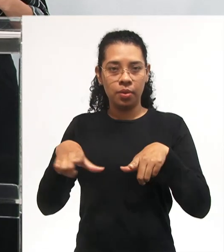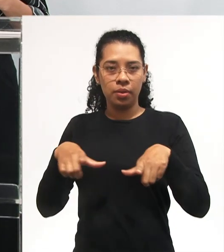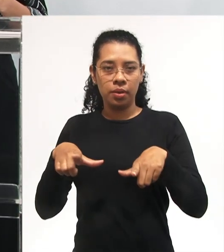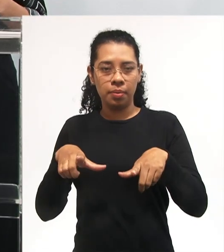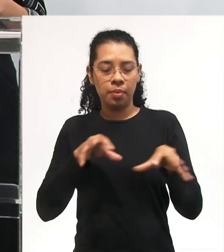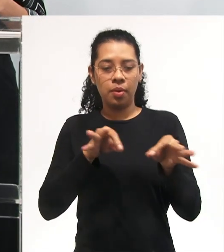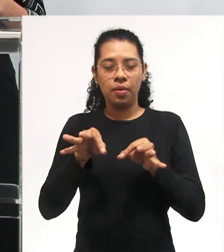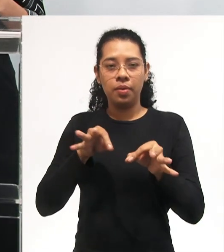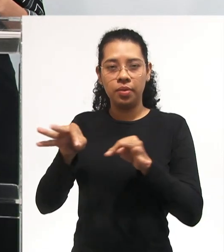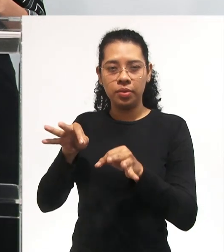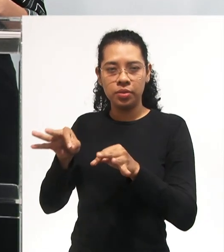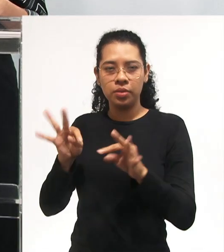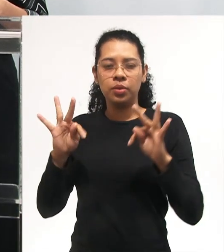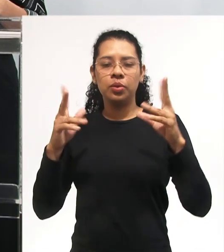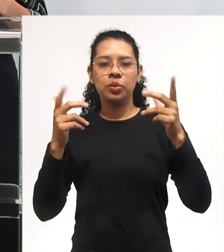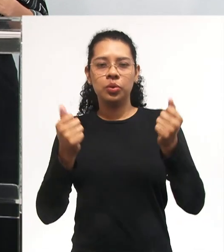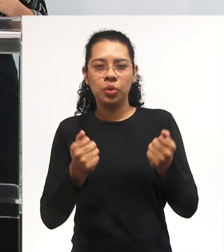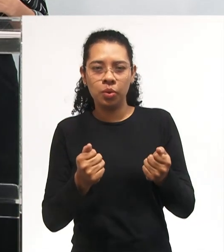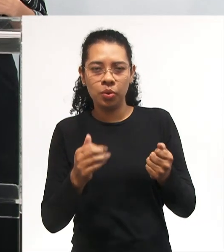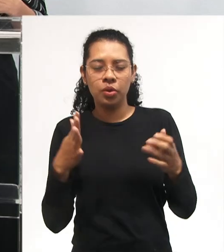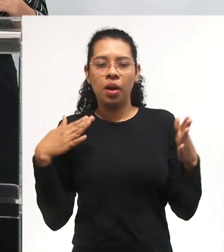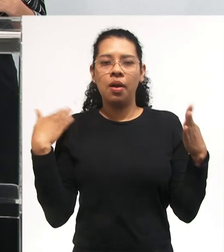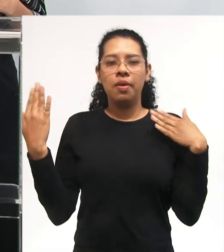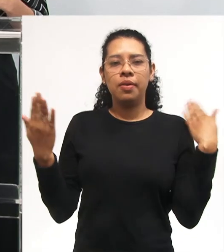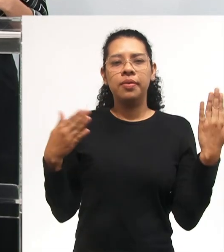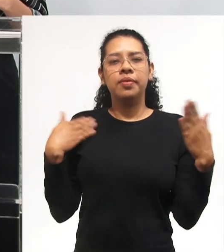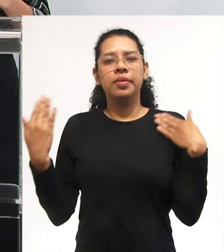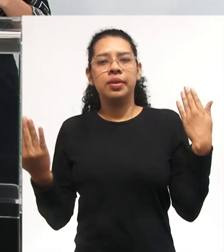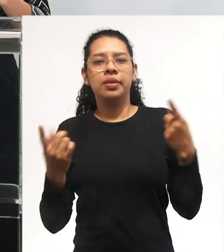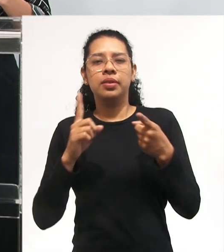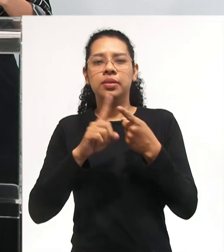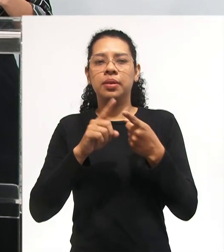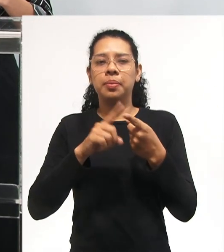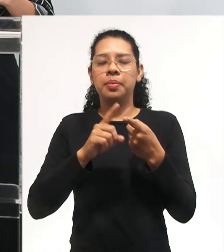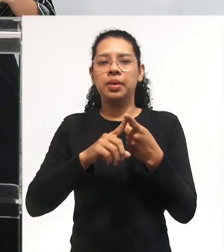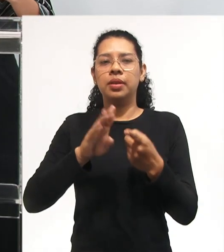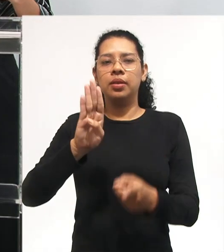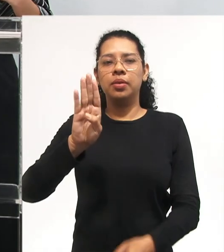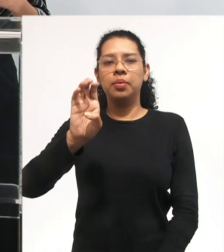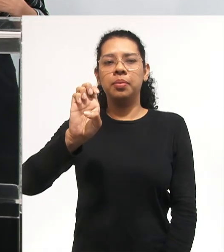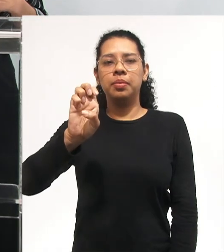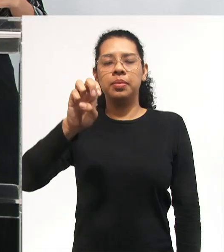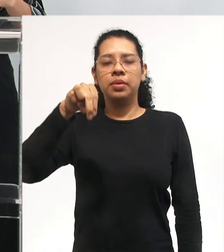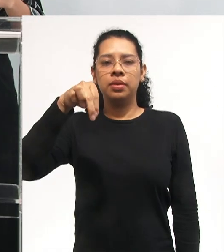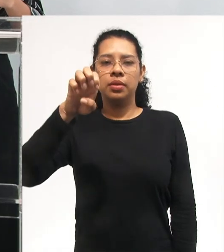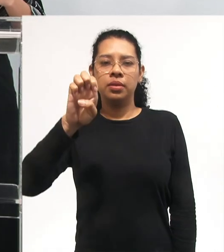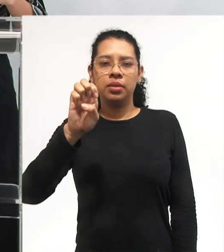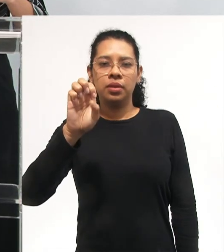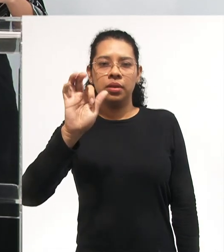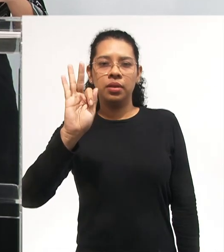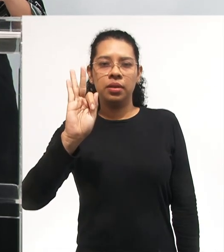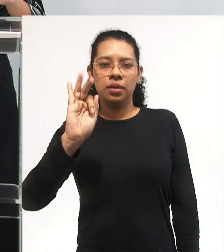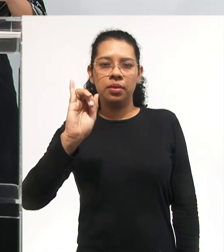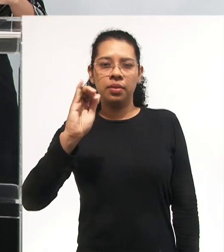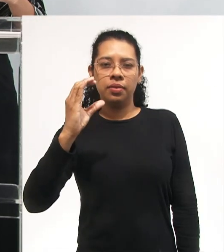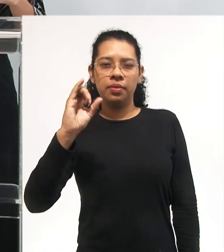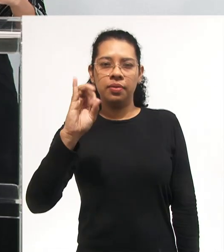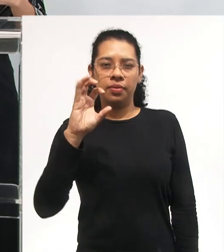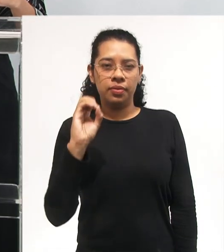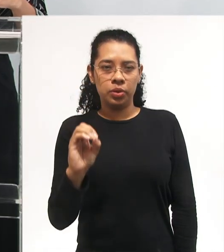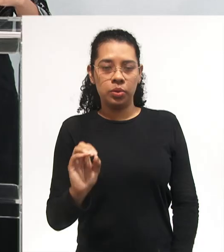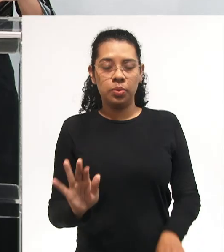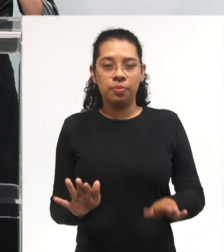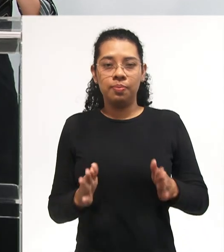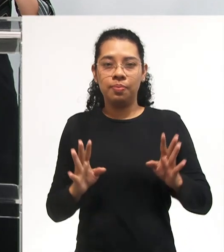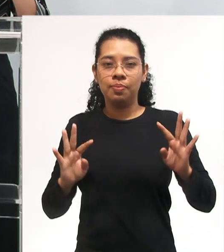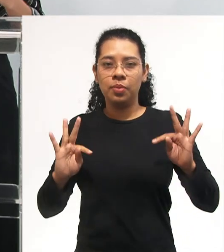férias, questão de benefícios, questão de folhas de ponto. Então, tudo isso